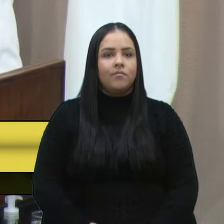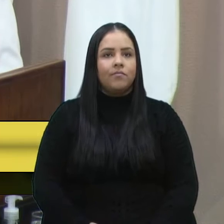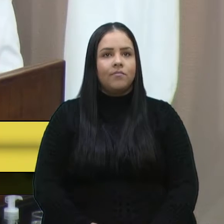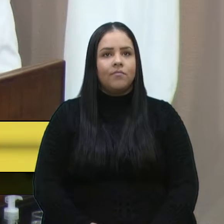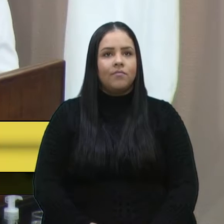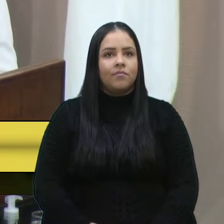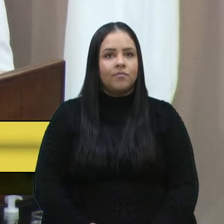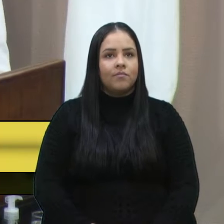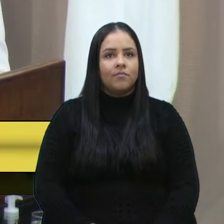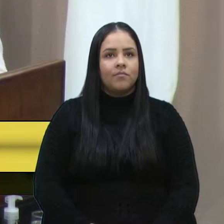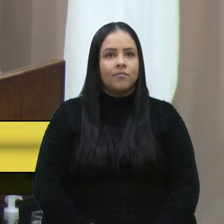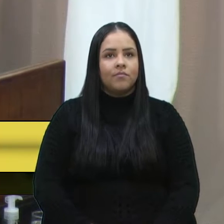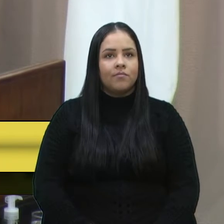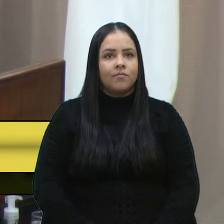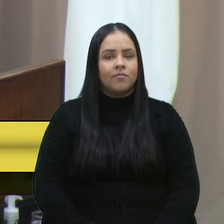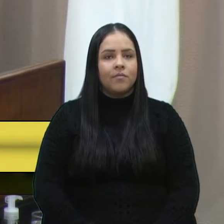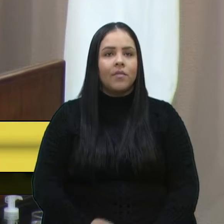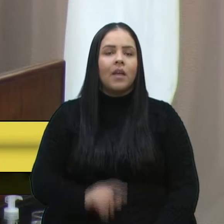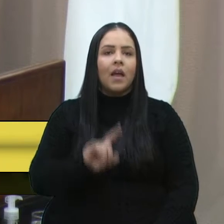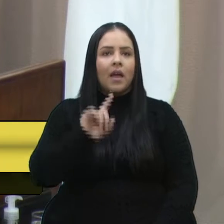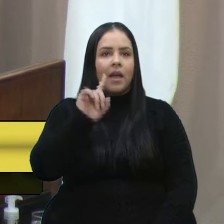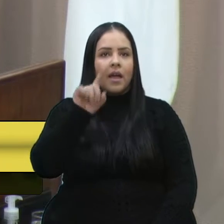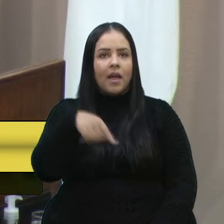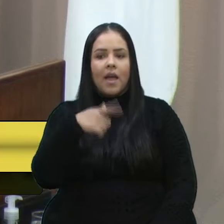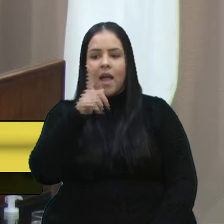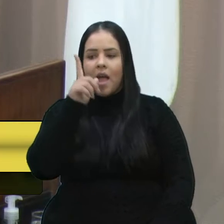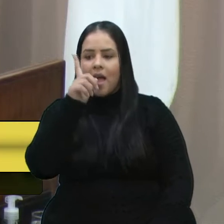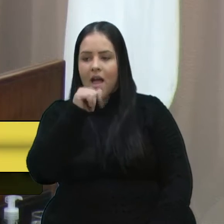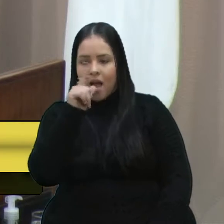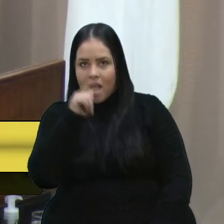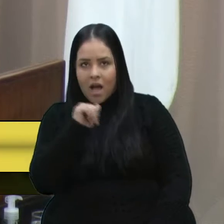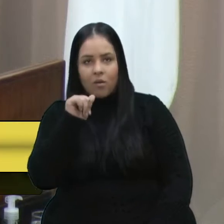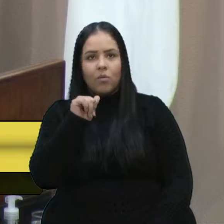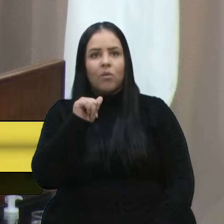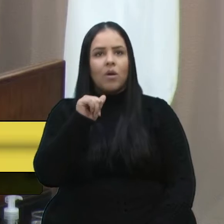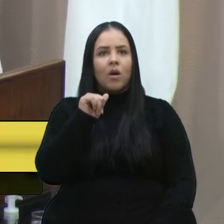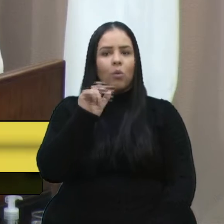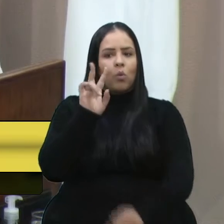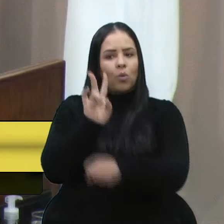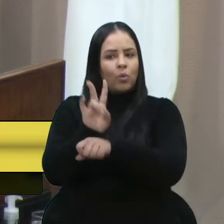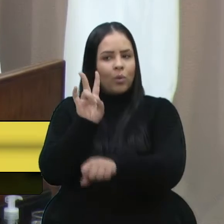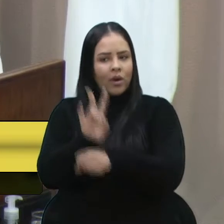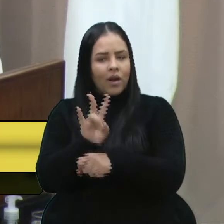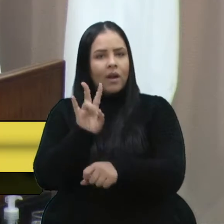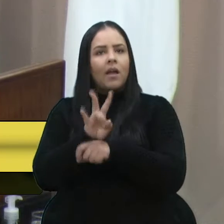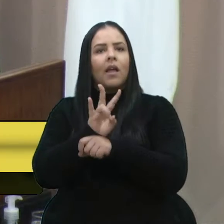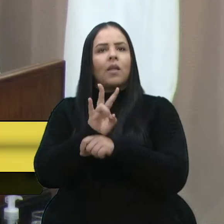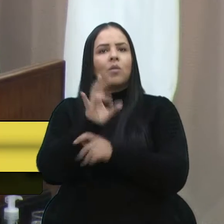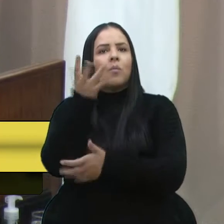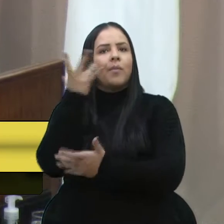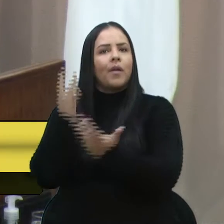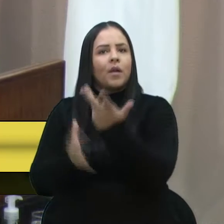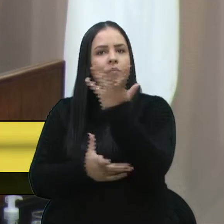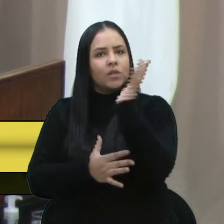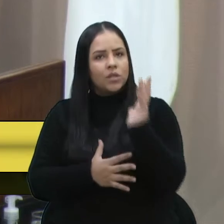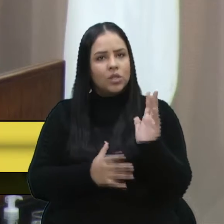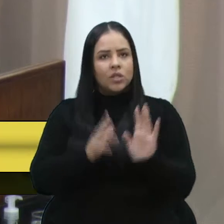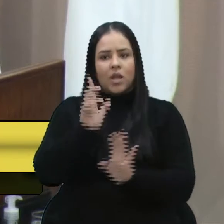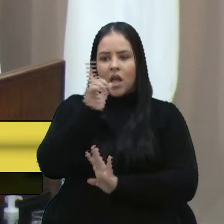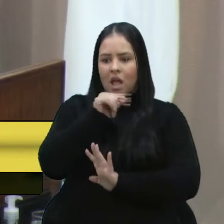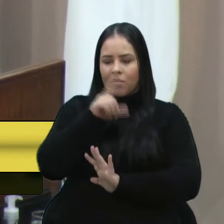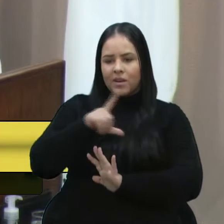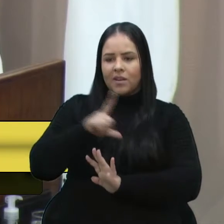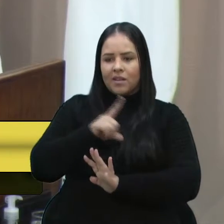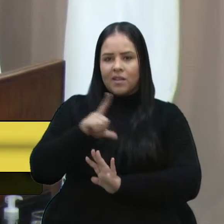de água, a preservação dos nossos recursos hídricos, ambientais, nas bacias